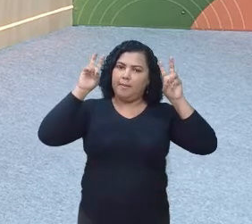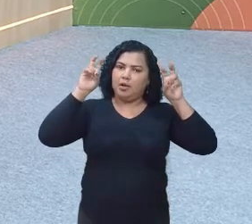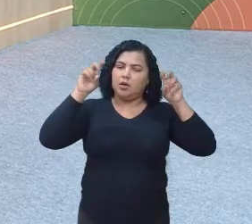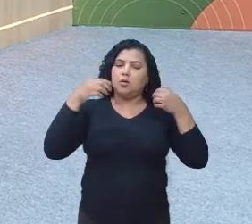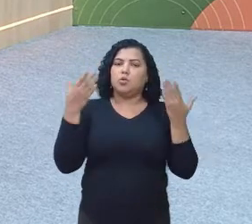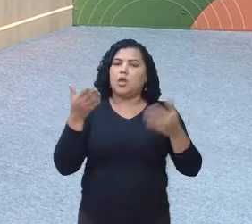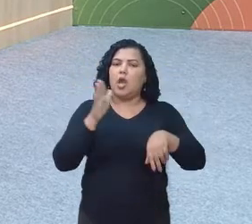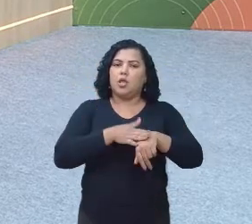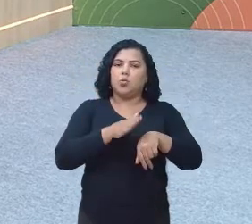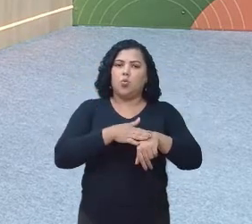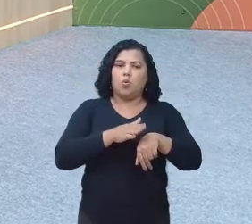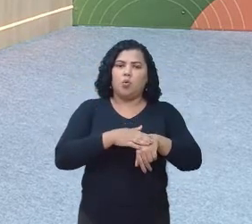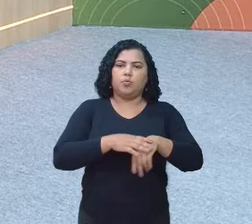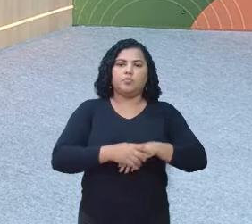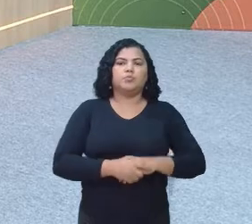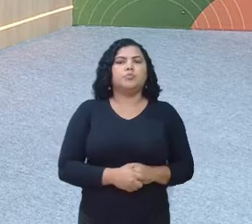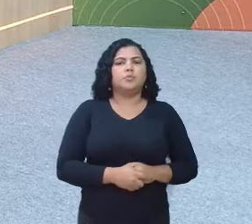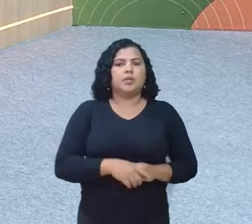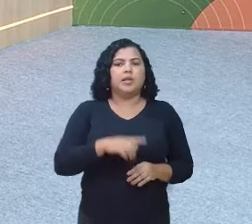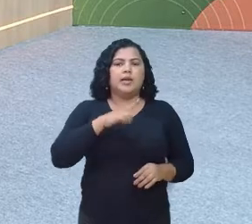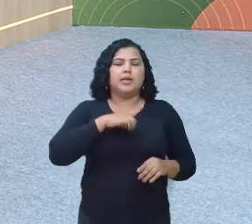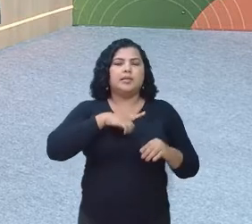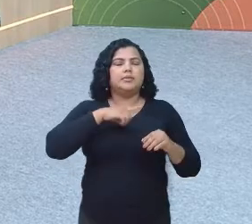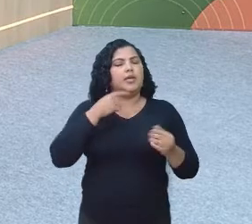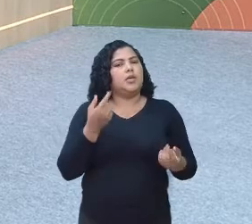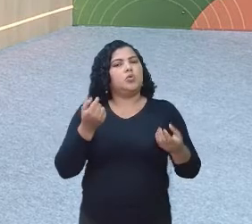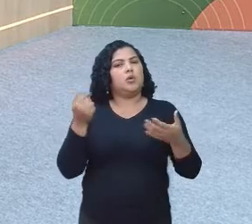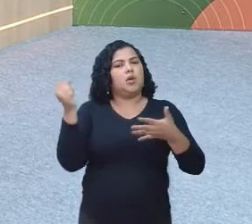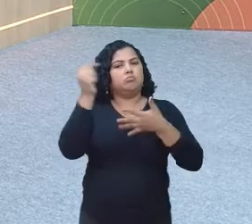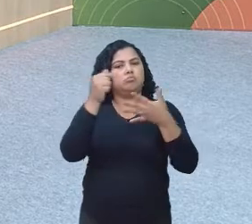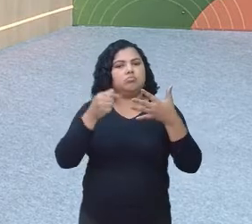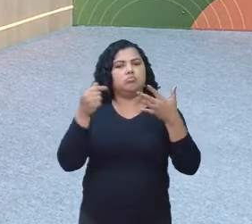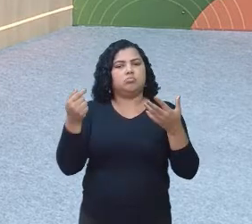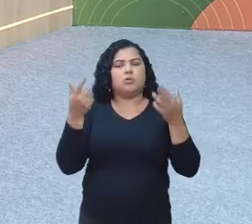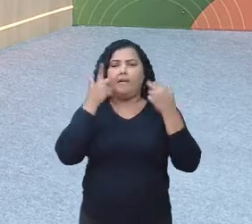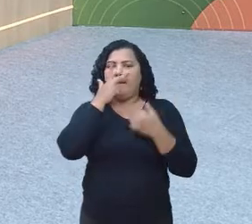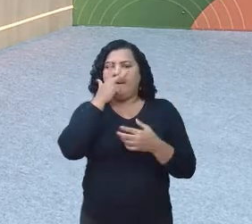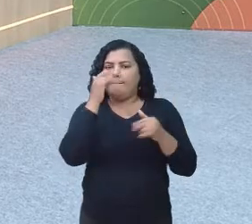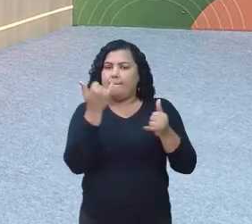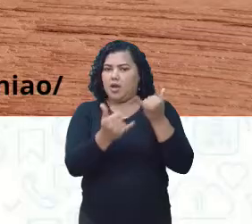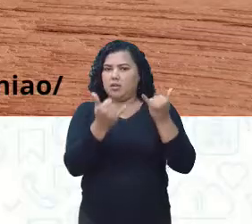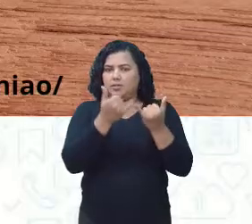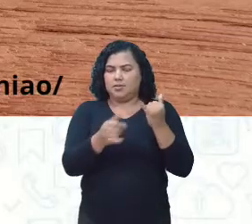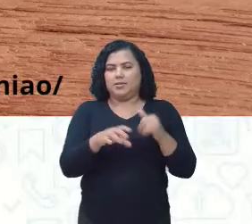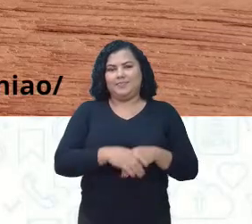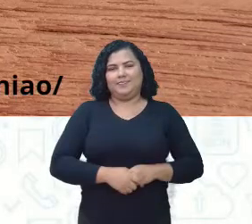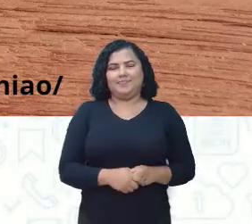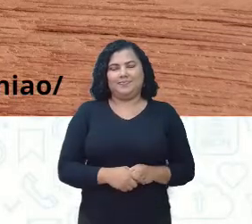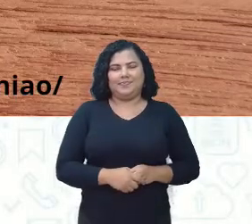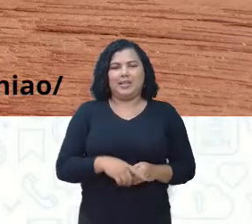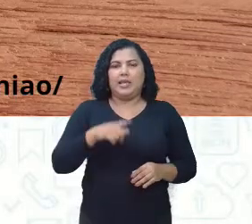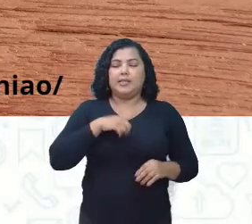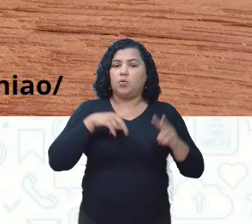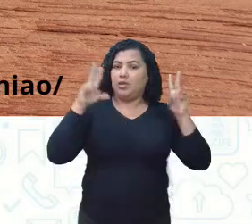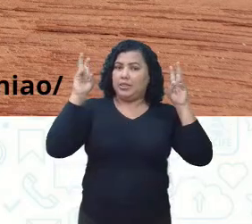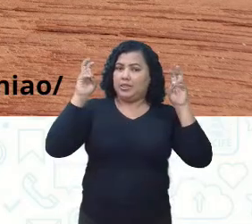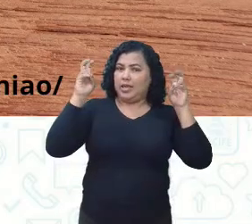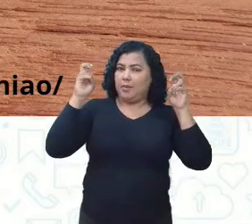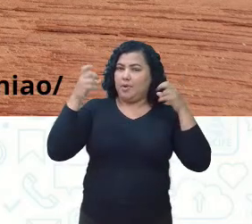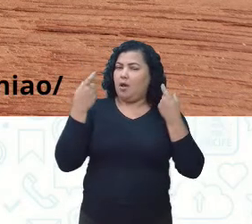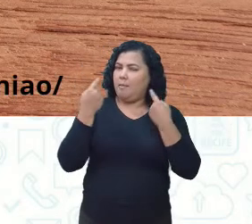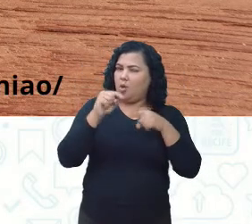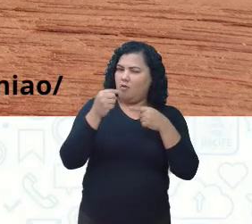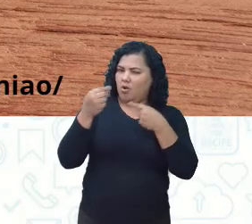a notícia também. Então, eles têm aí esse ponto em comum. Possuem títulos polêmicos e provocativos, né? Coisas que chamem a